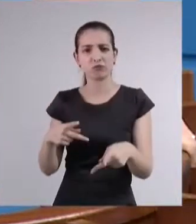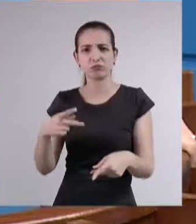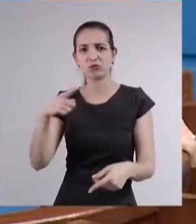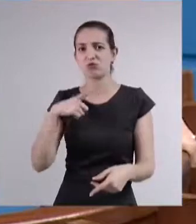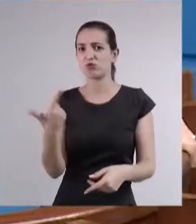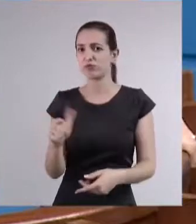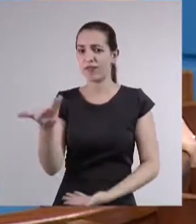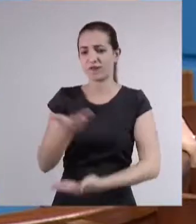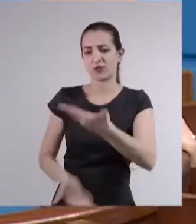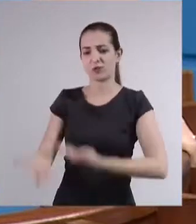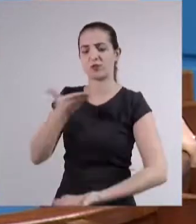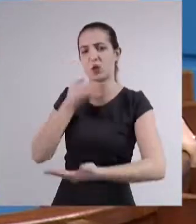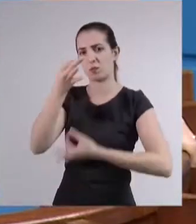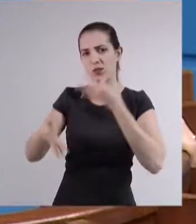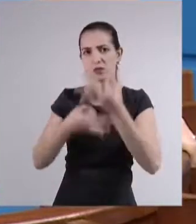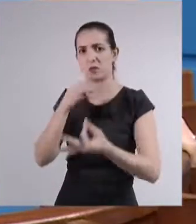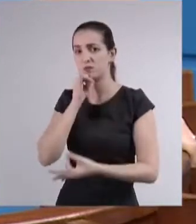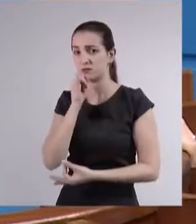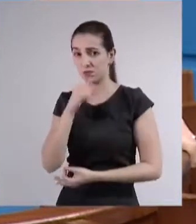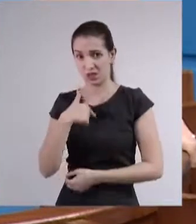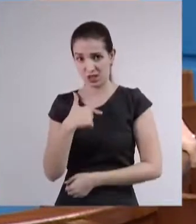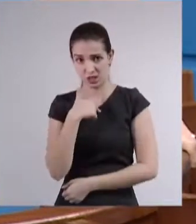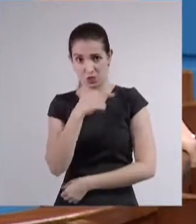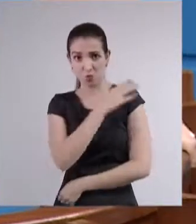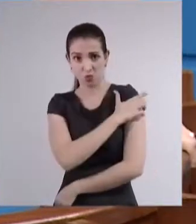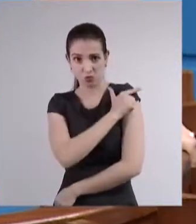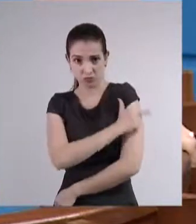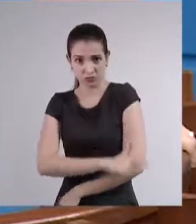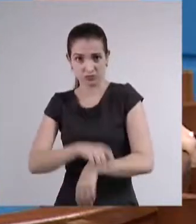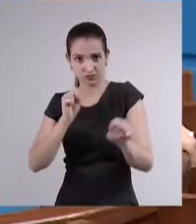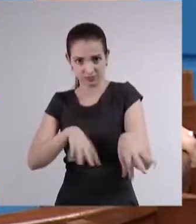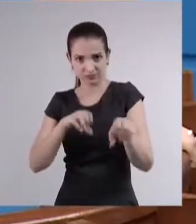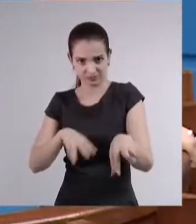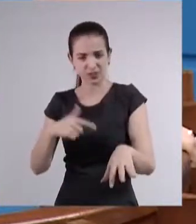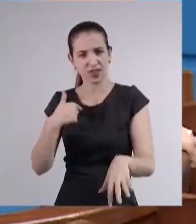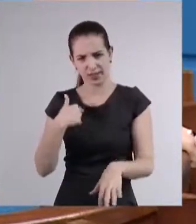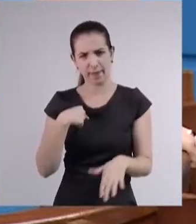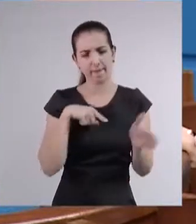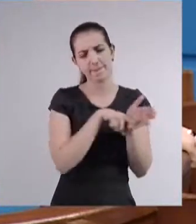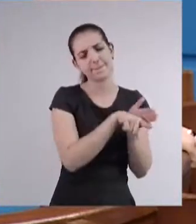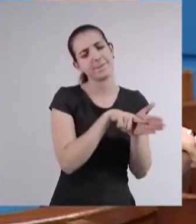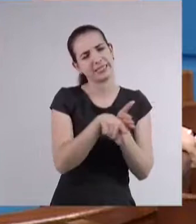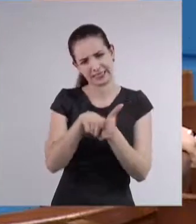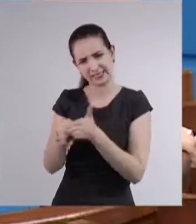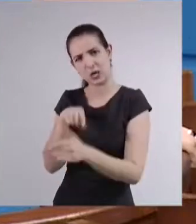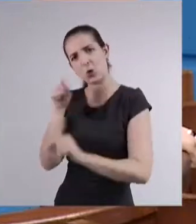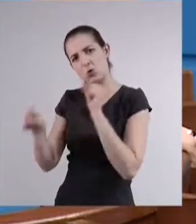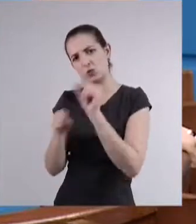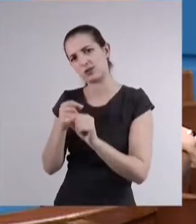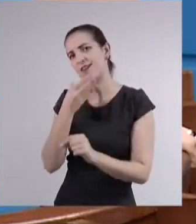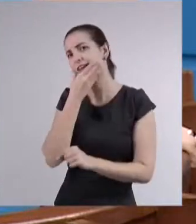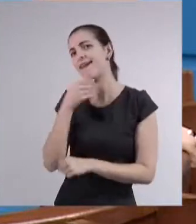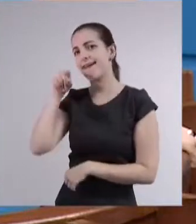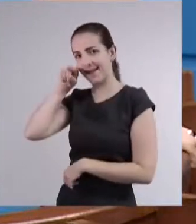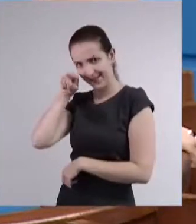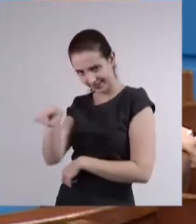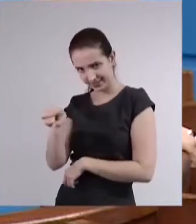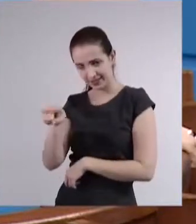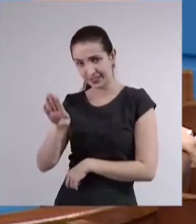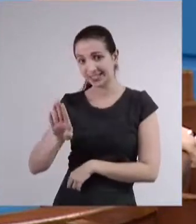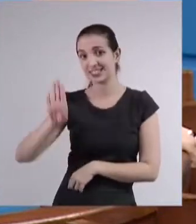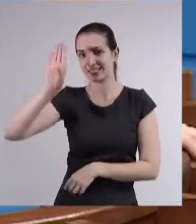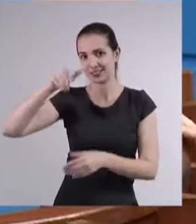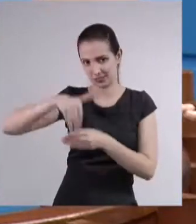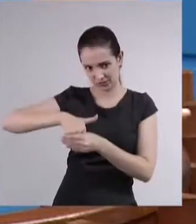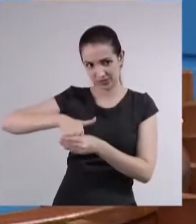da educação, eu fui pesquisar o que esse candidato, olha só, que tem chance